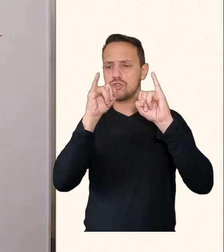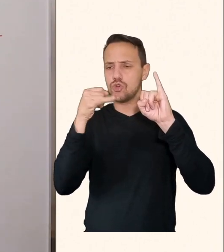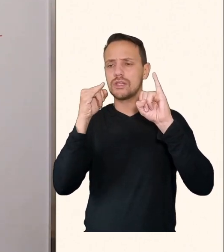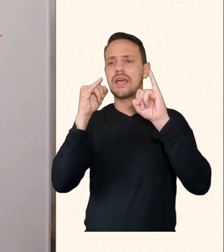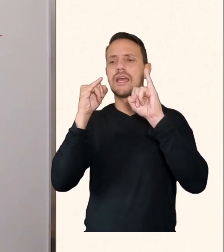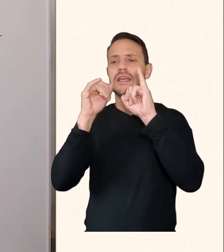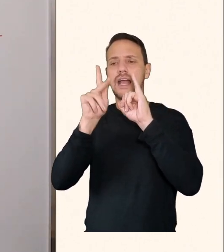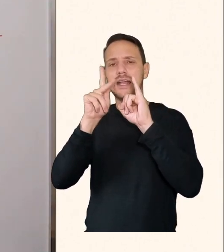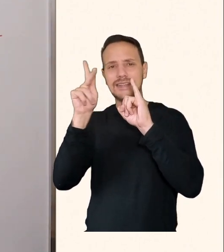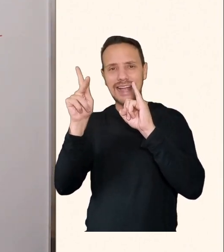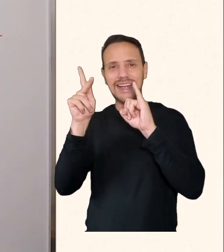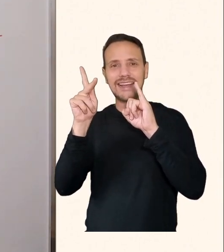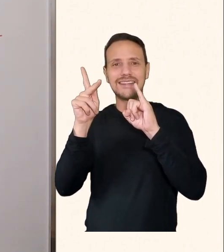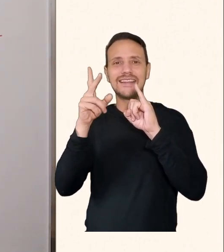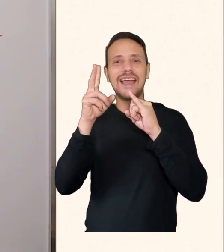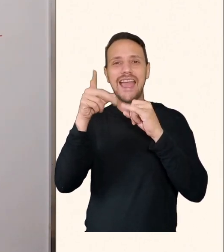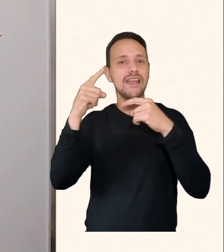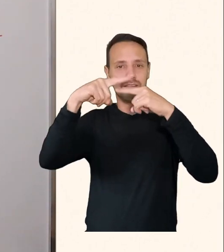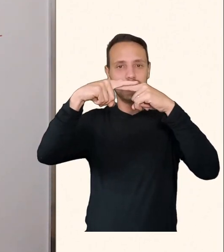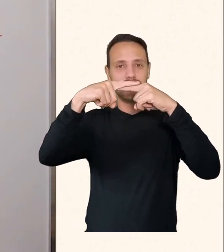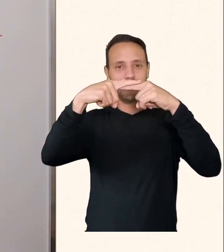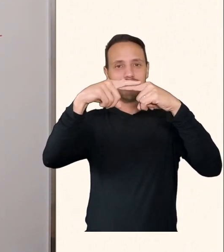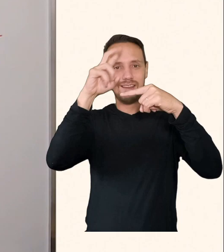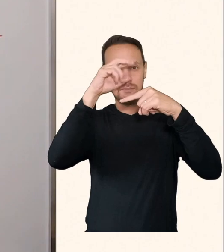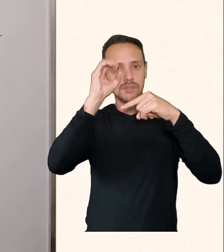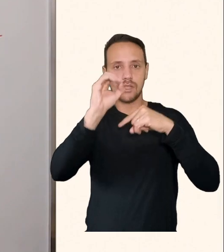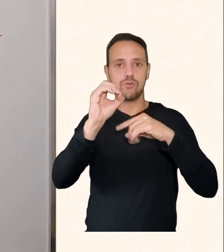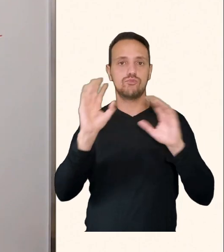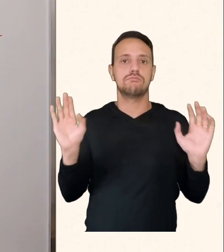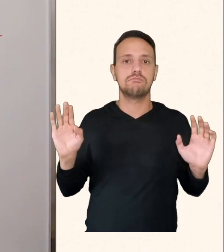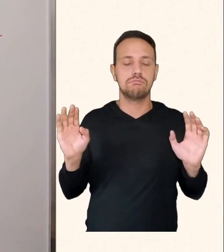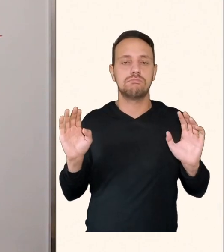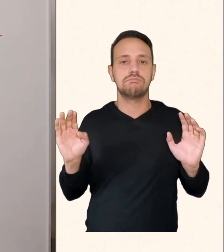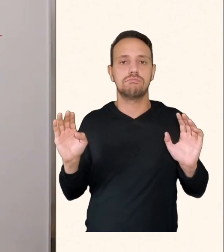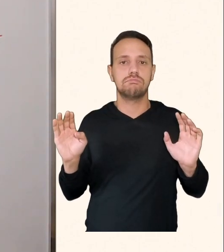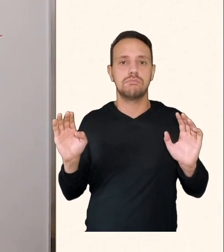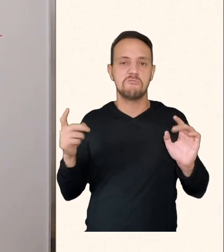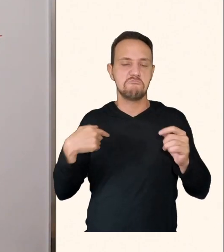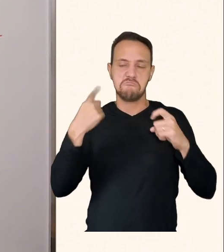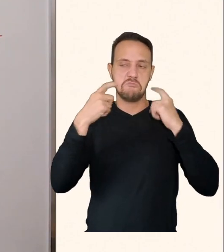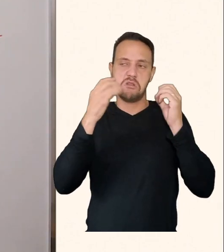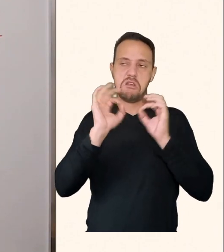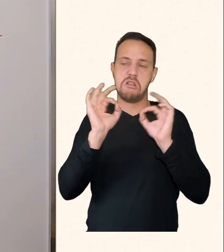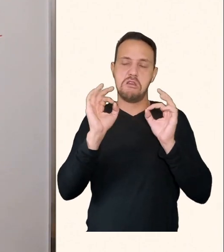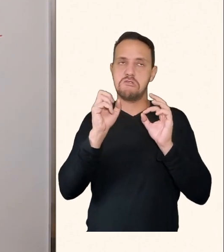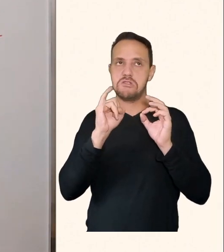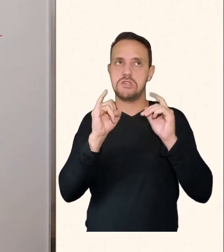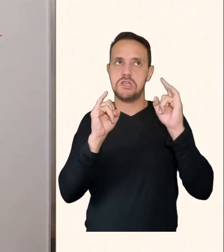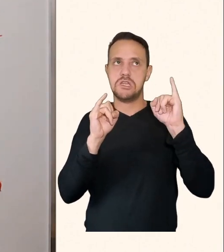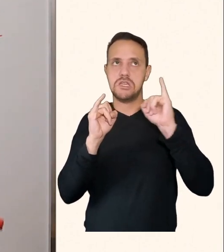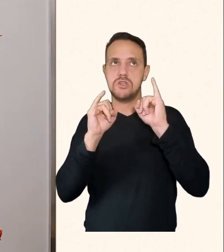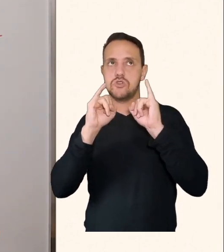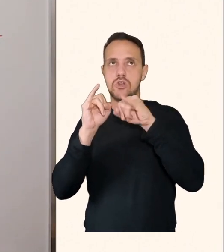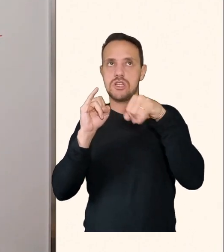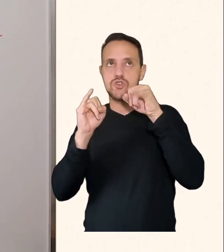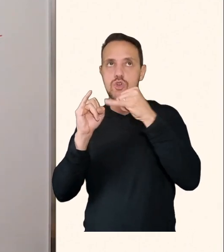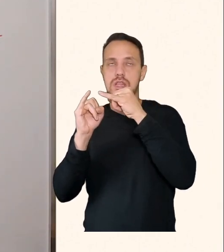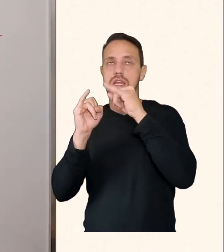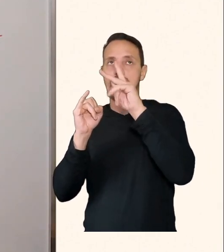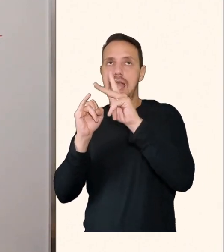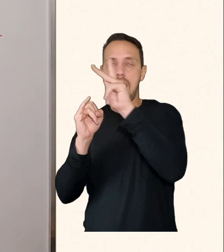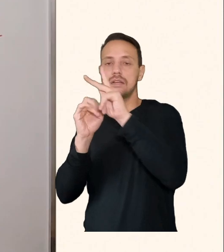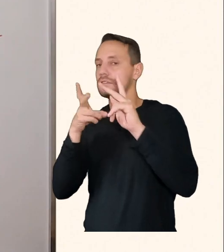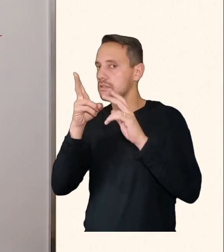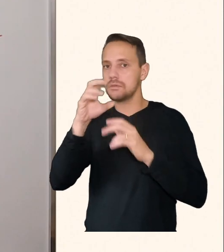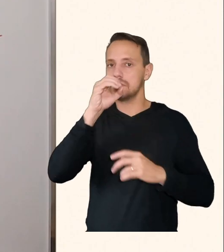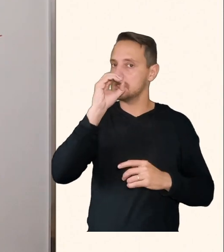vida, aí, geralmente a gente vai escrever um zero lá e pronto. Vamos lá, I com J. Pessoal, eu coloquei as coresinhas aqui, ó, de acordo com as cores